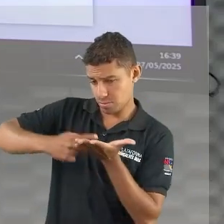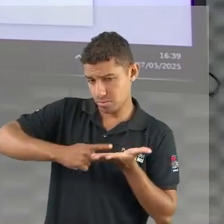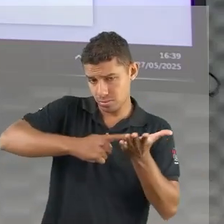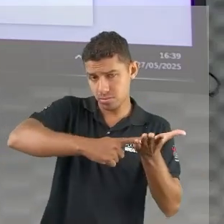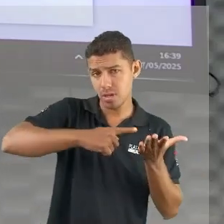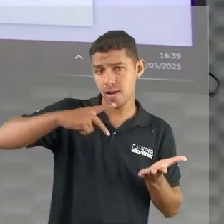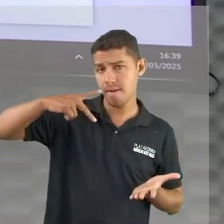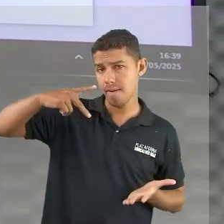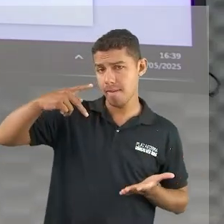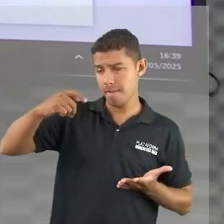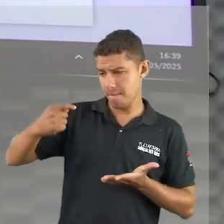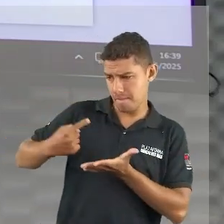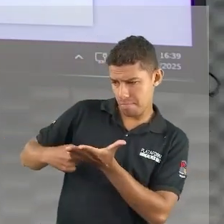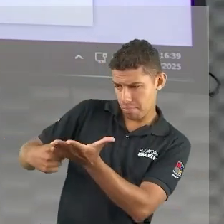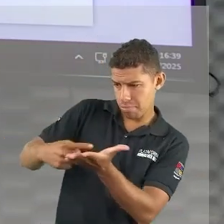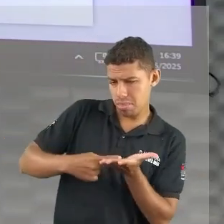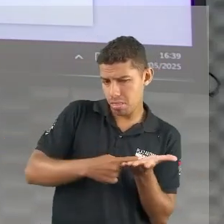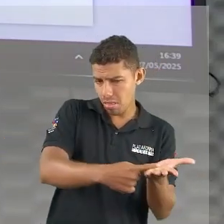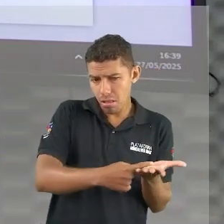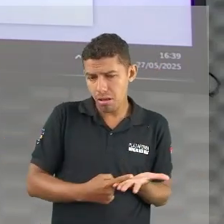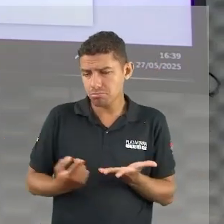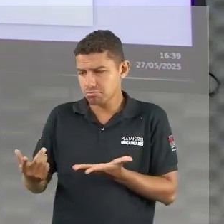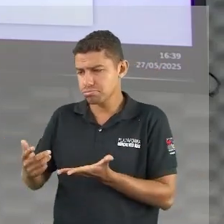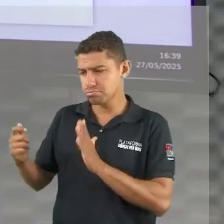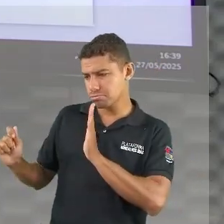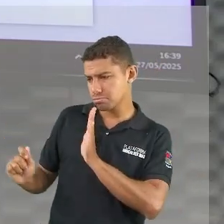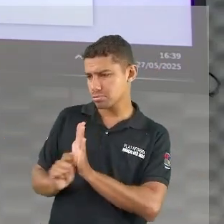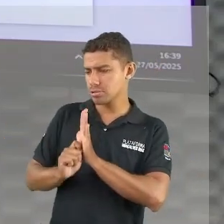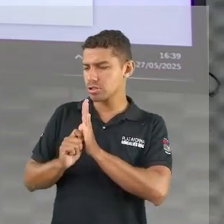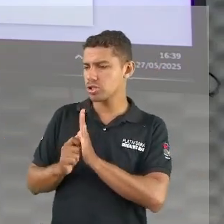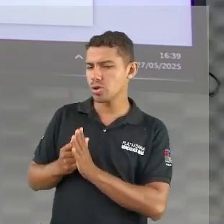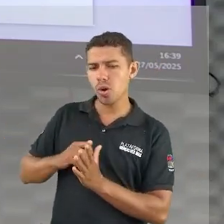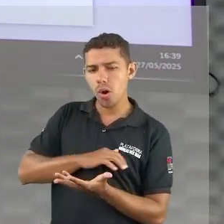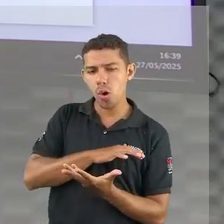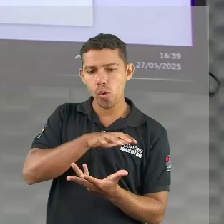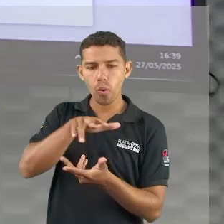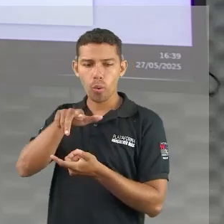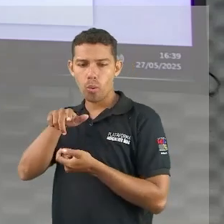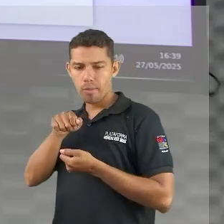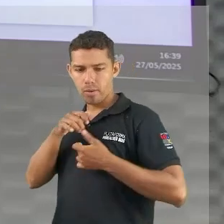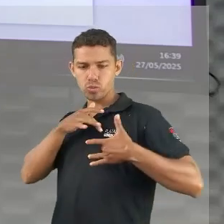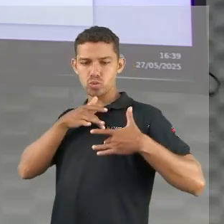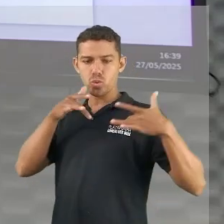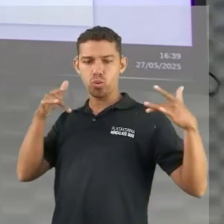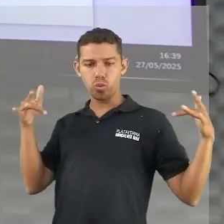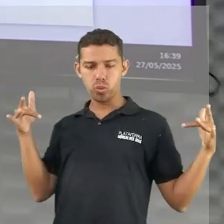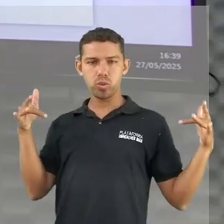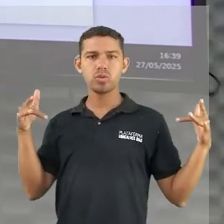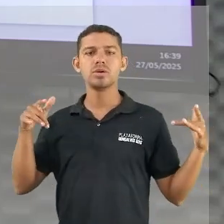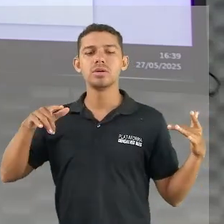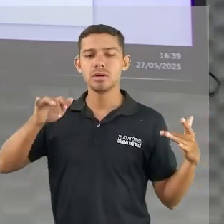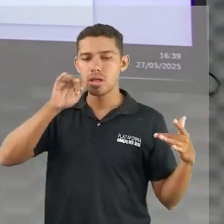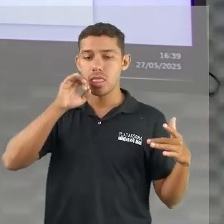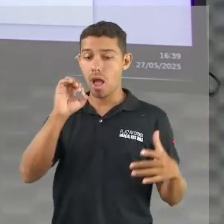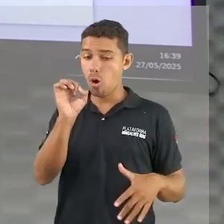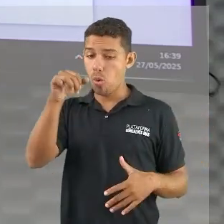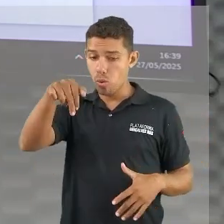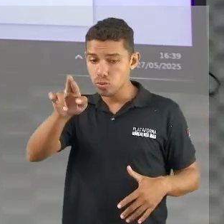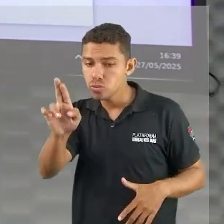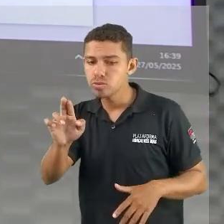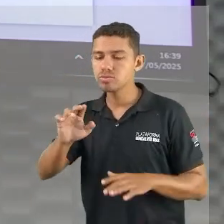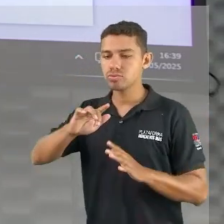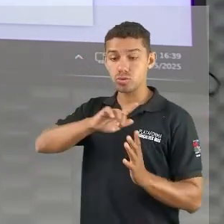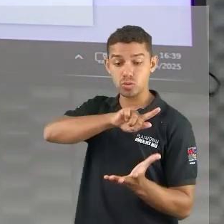a implementar uma agenda por meio de uma parceria global solidária, né? A Organização das Nações Unidas, ela